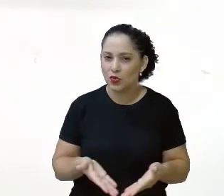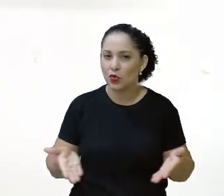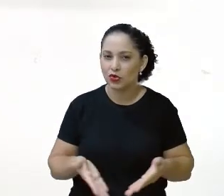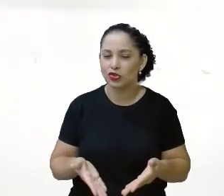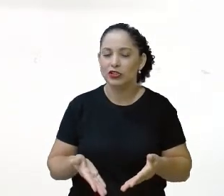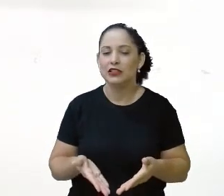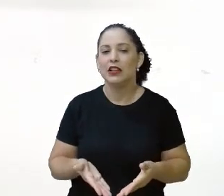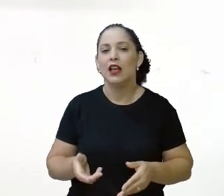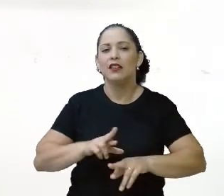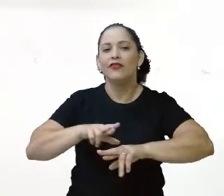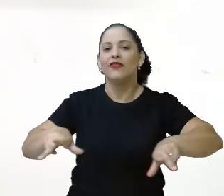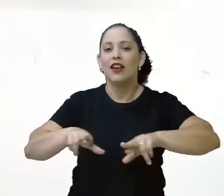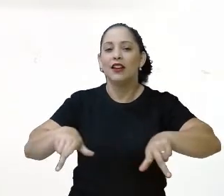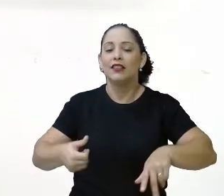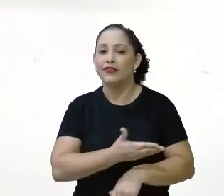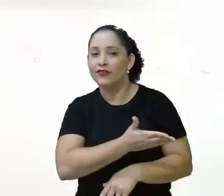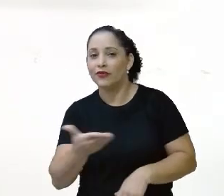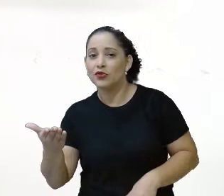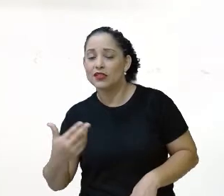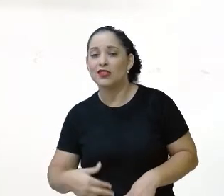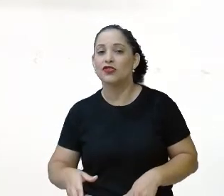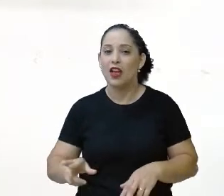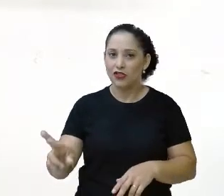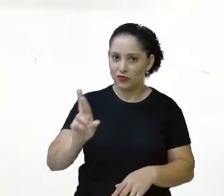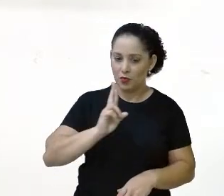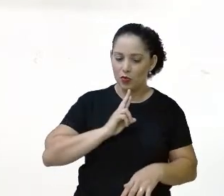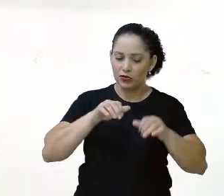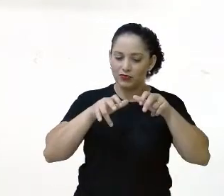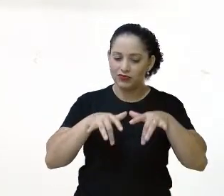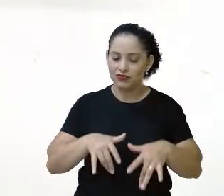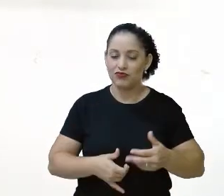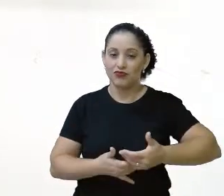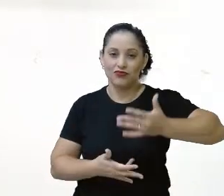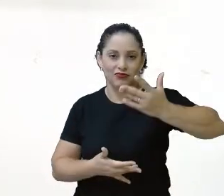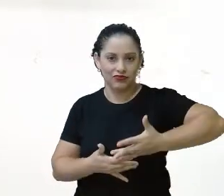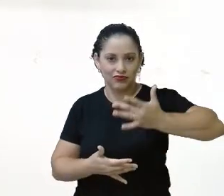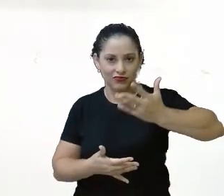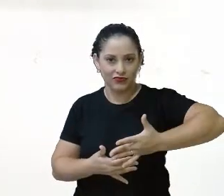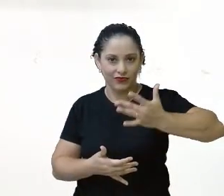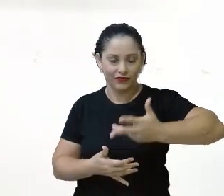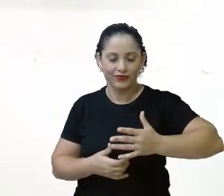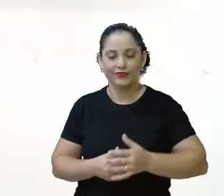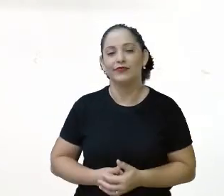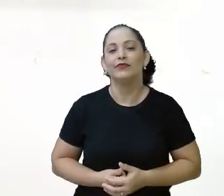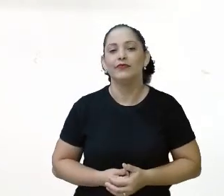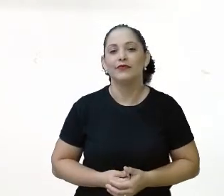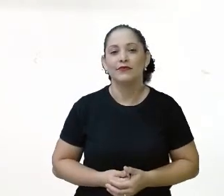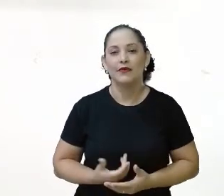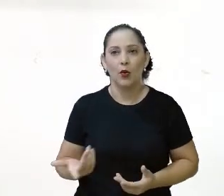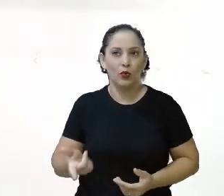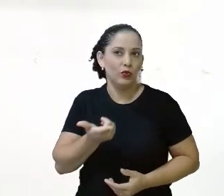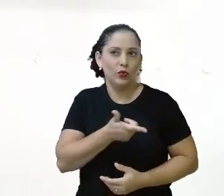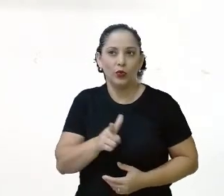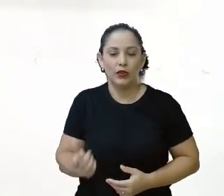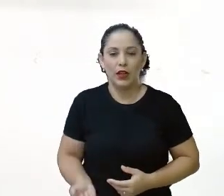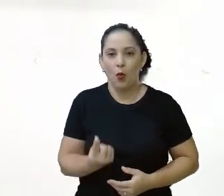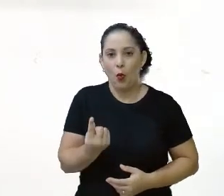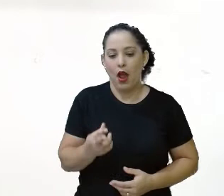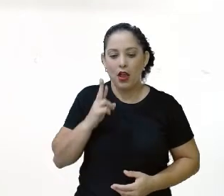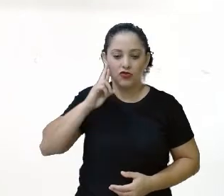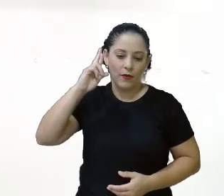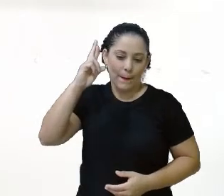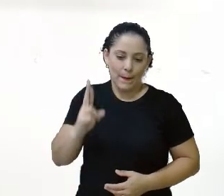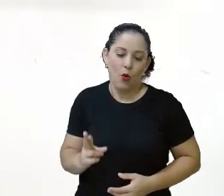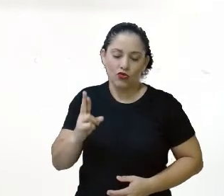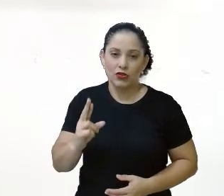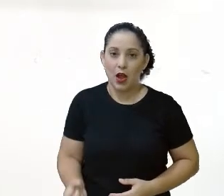direcionadas. Vocês respondem aí e a gente vai vendo dentro do nosso bate-papo. Então, não tem uma resposta, eu não vou